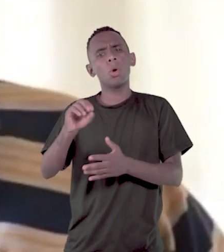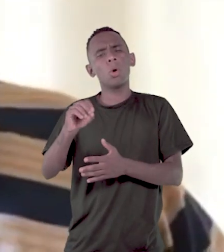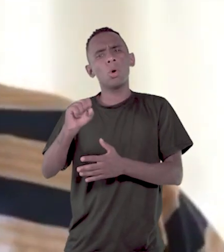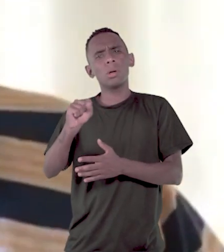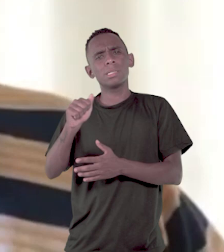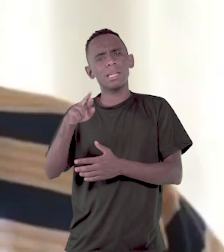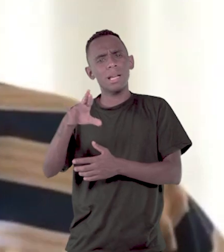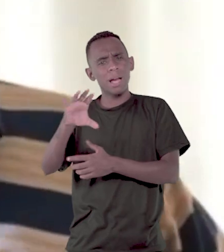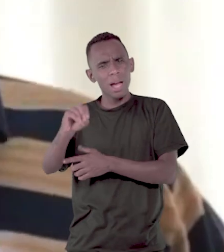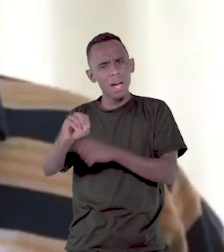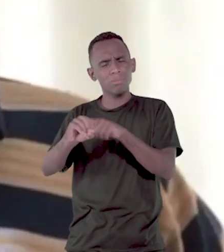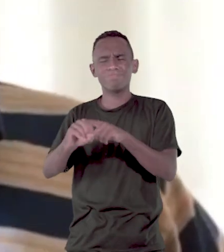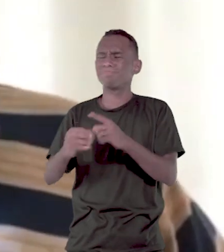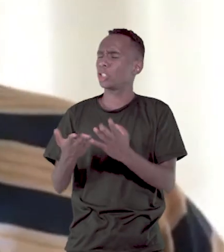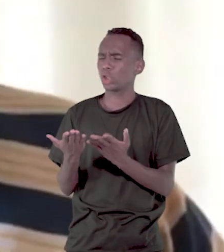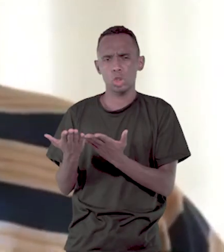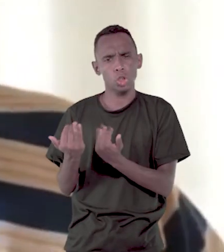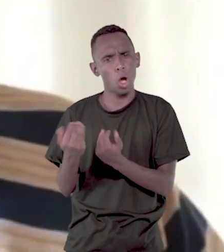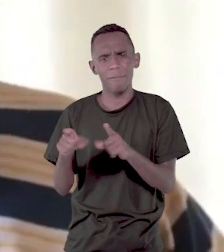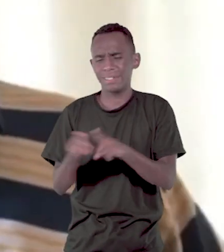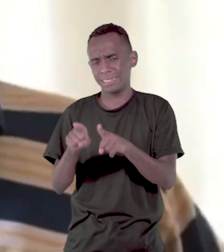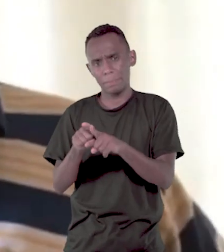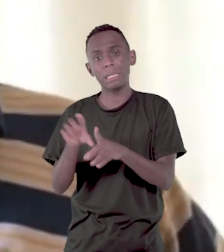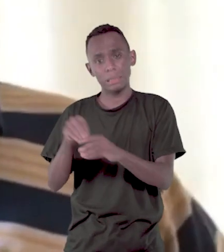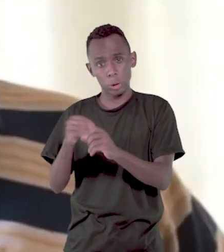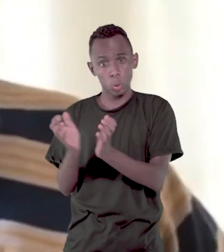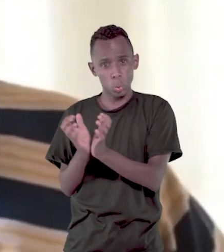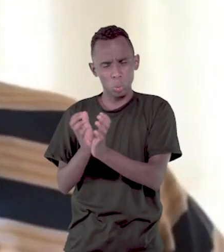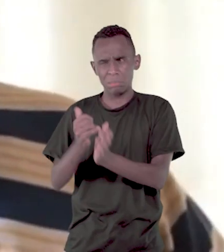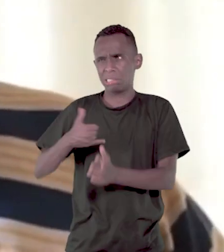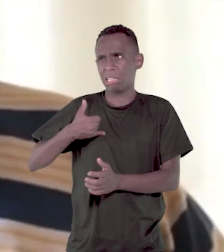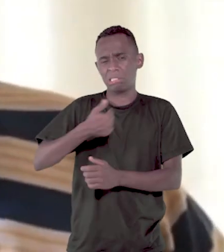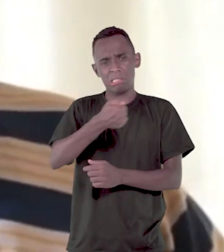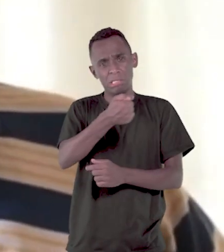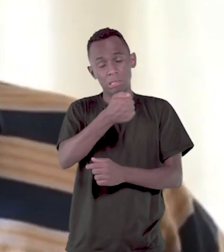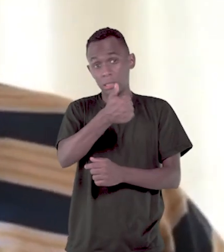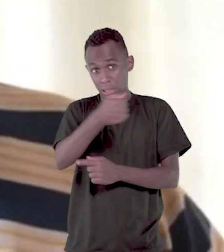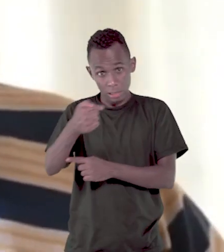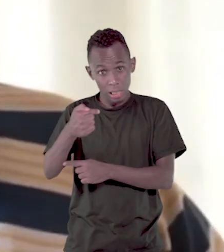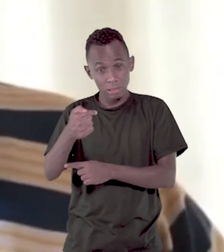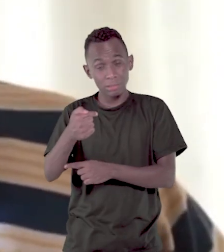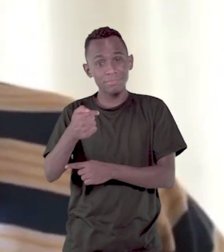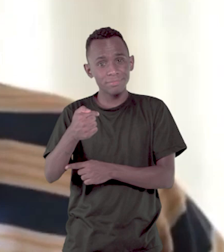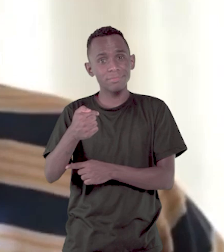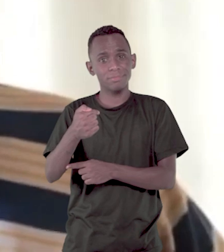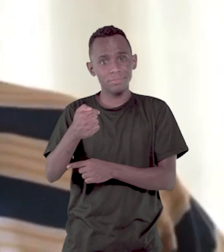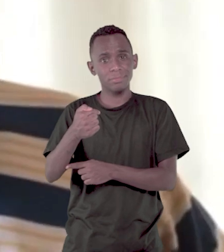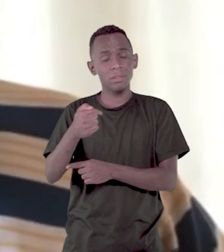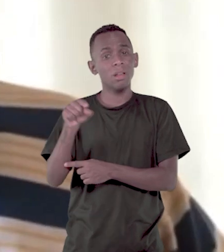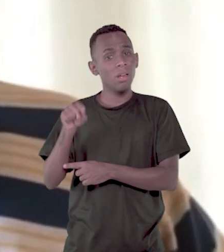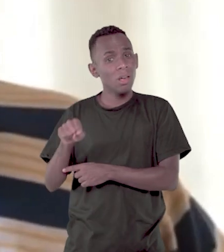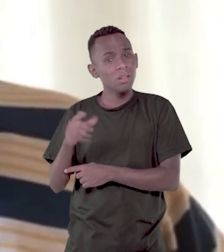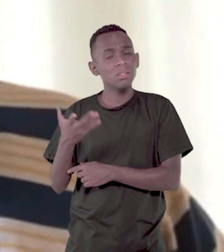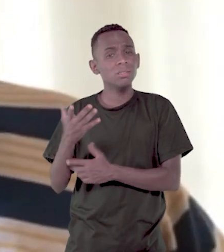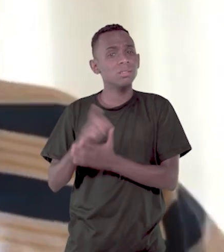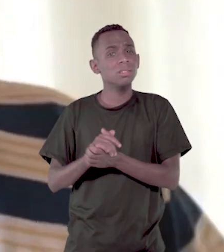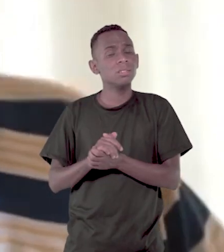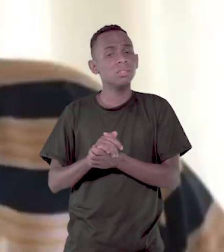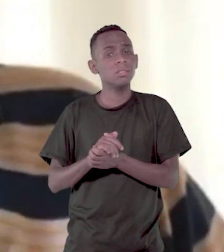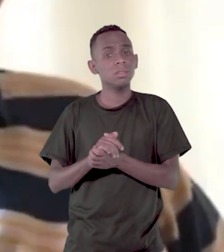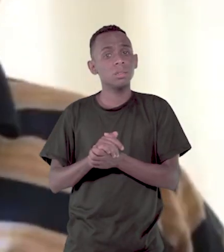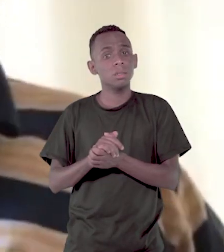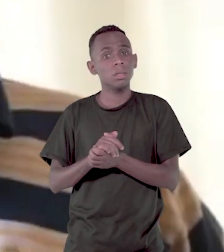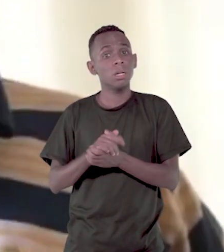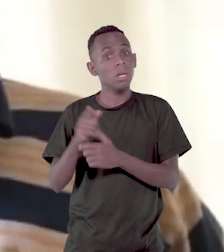sim, o Rosário era muito, muito jovem. O Rosário, na época, ele tinha 17 anos, né? E